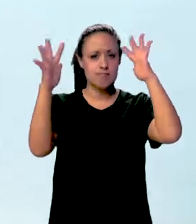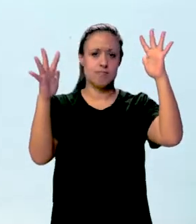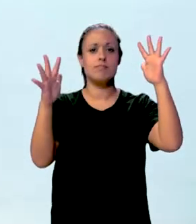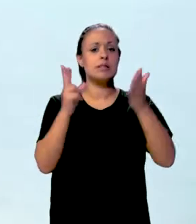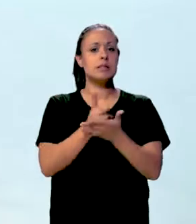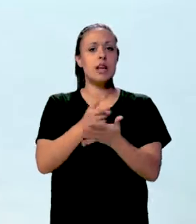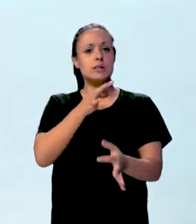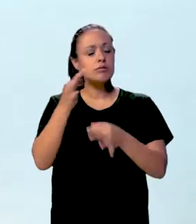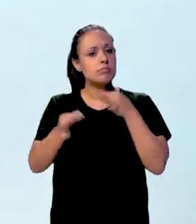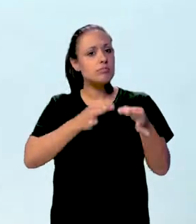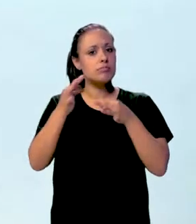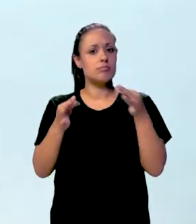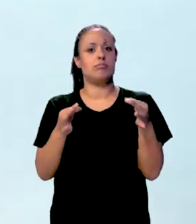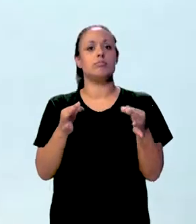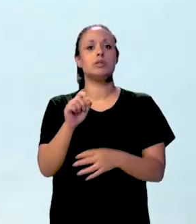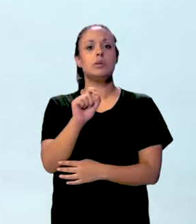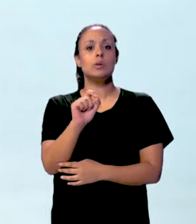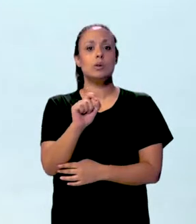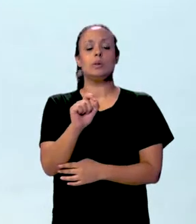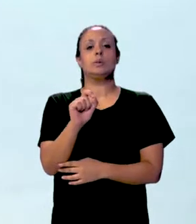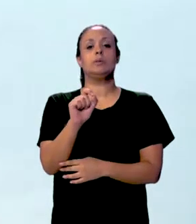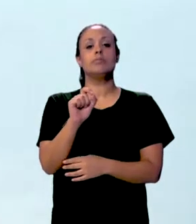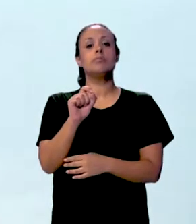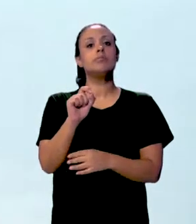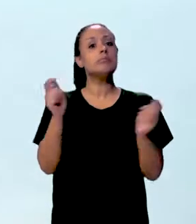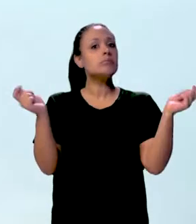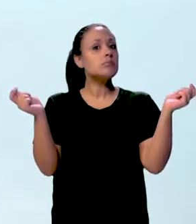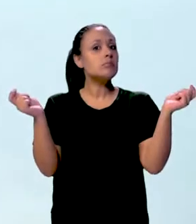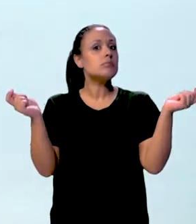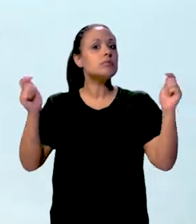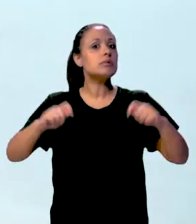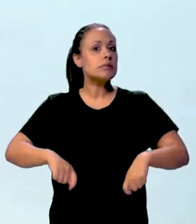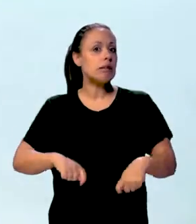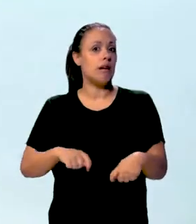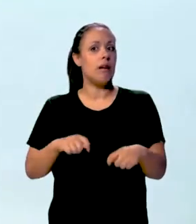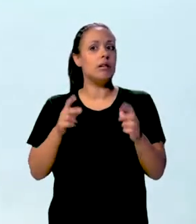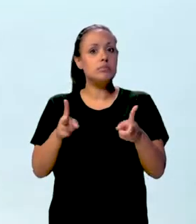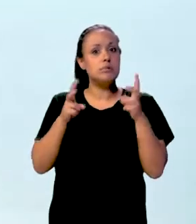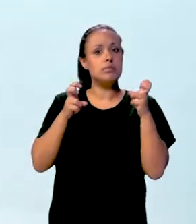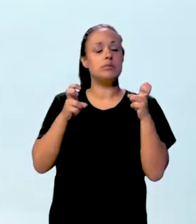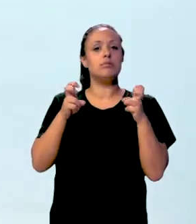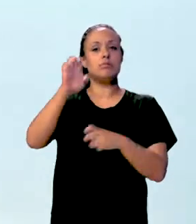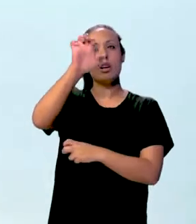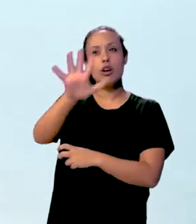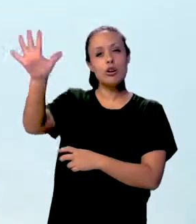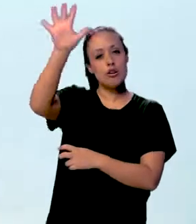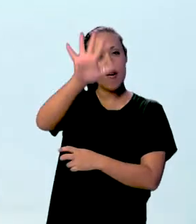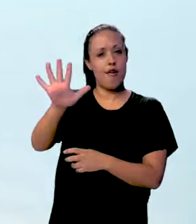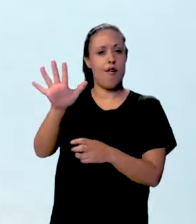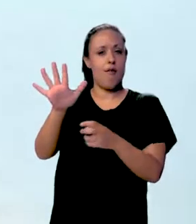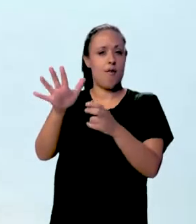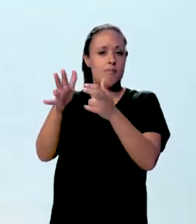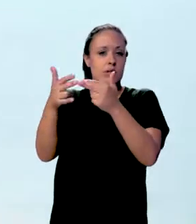fazer isso é questionar criticamente qual a real efetividade das contribuições